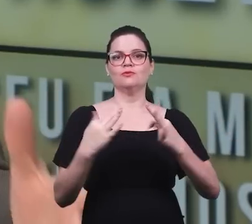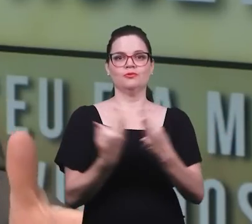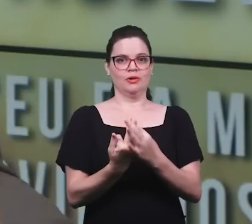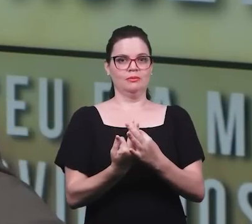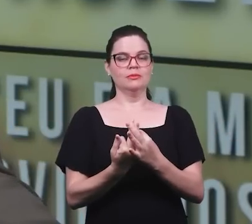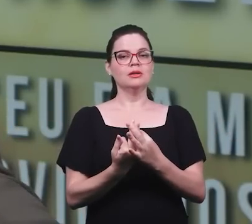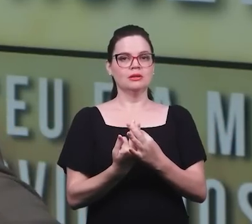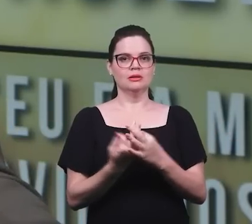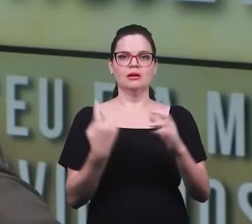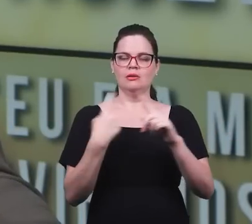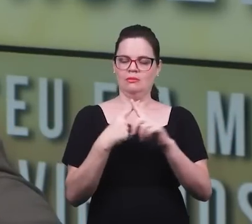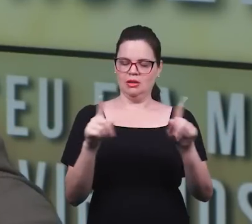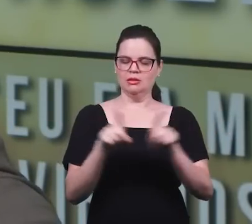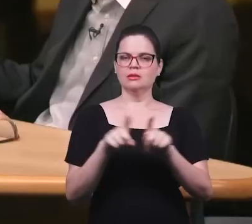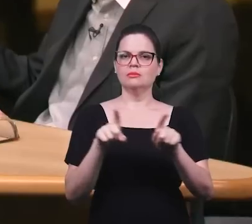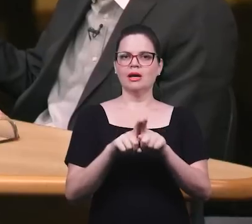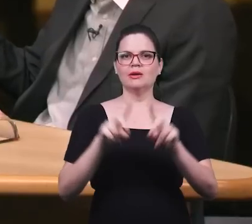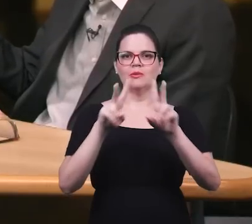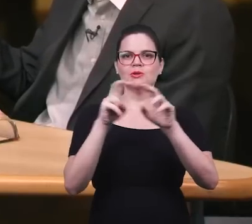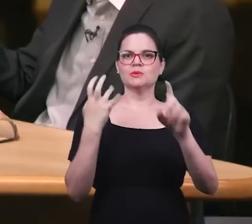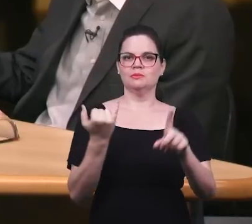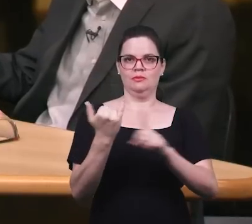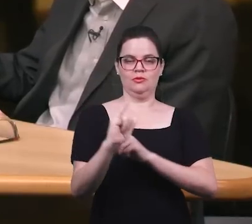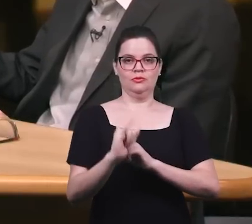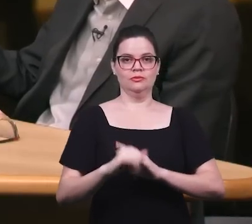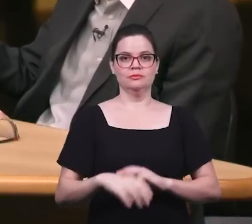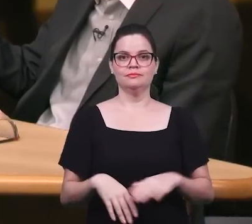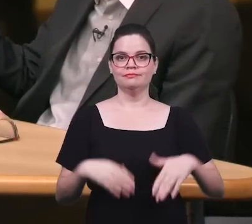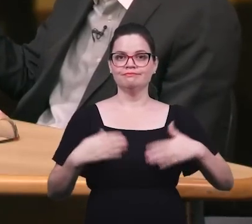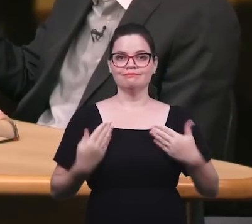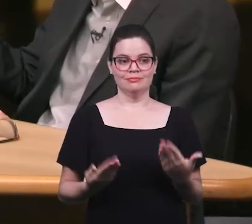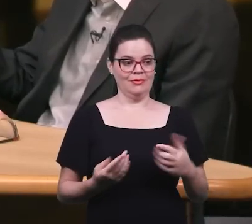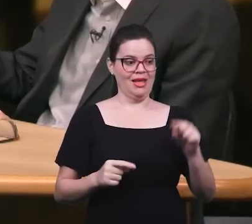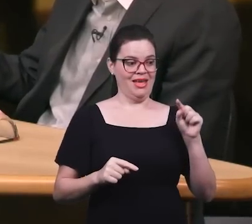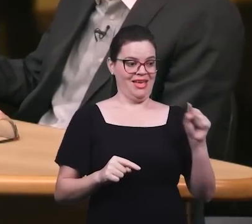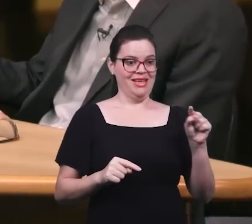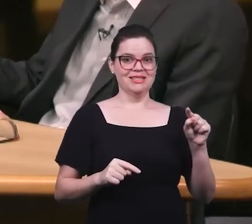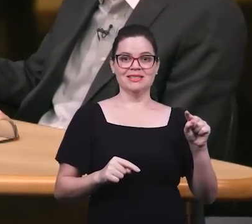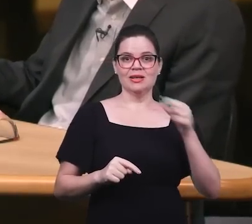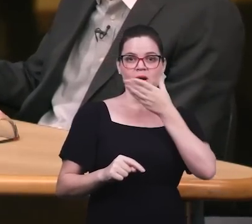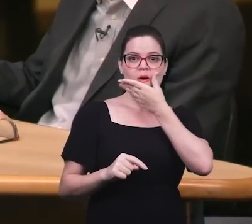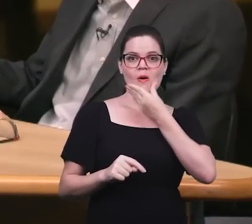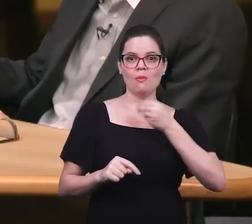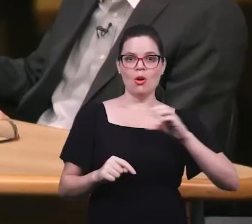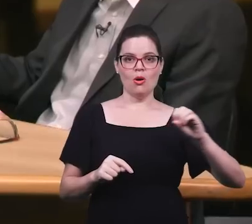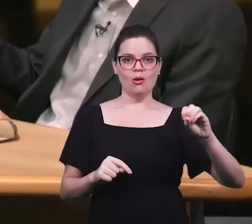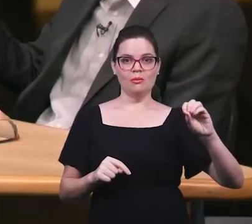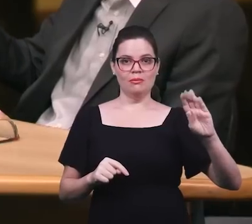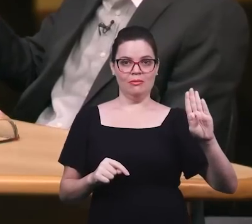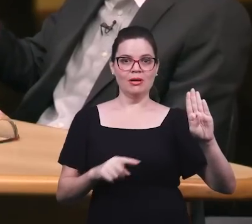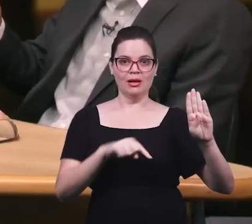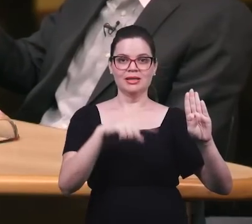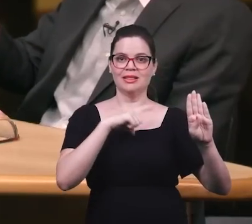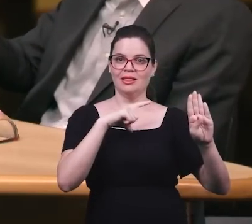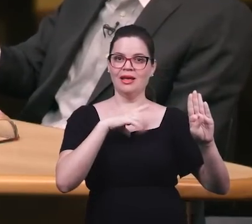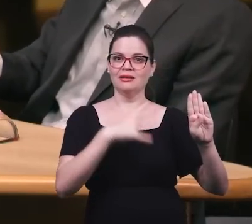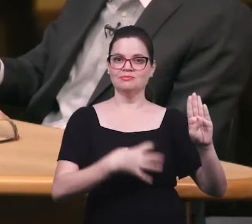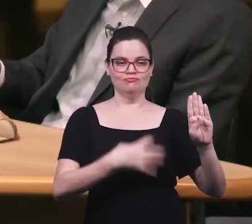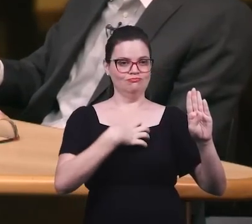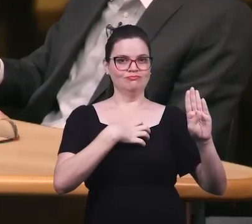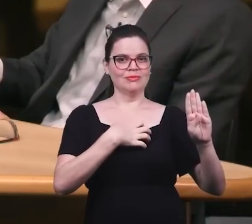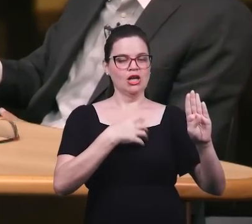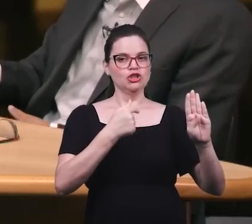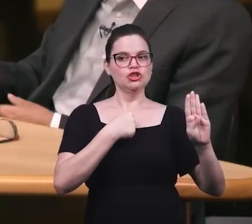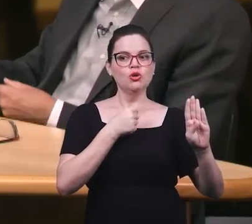mas também profético. E esse sentimento que estava no coração de Obadias tem que estar no coração